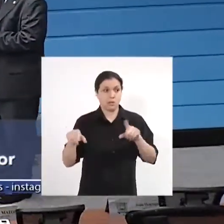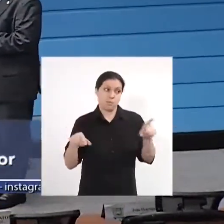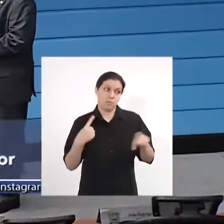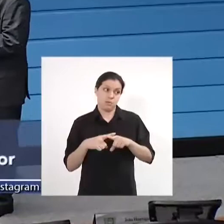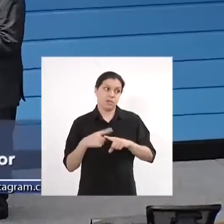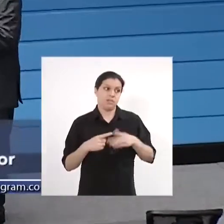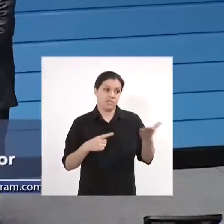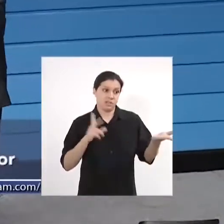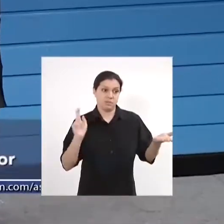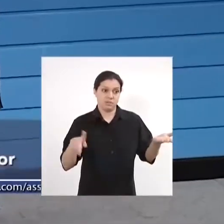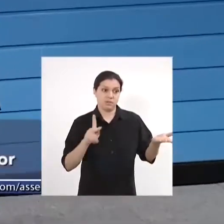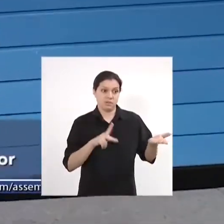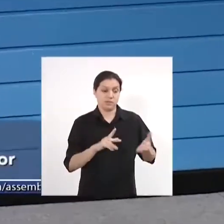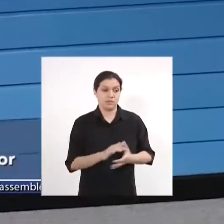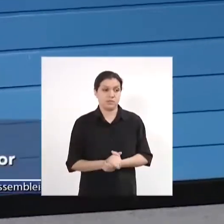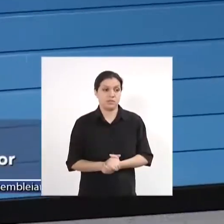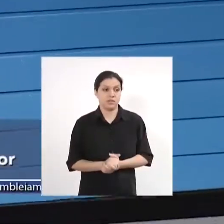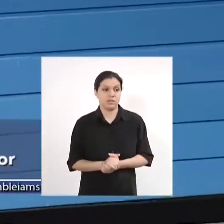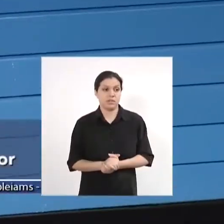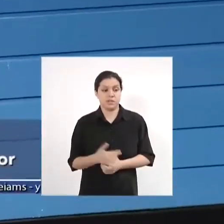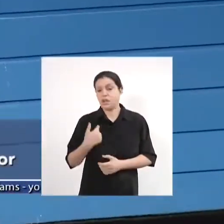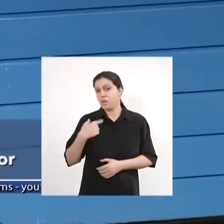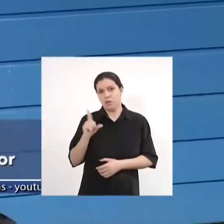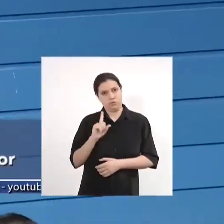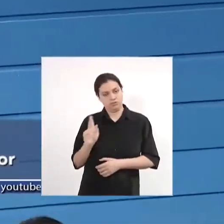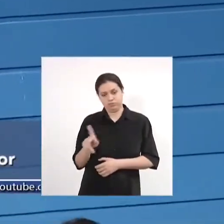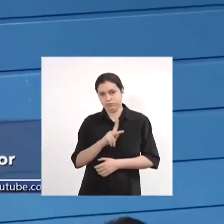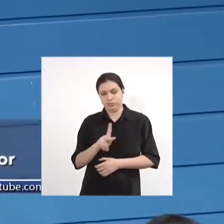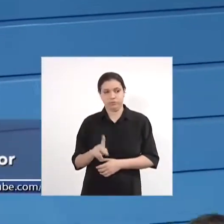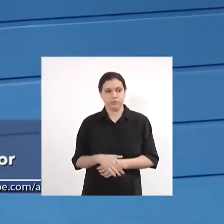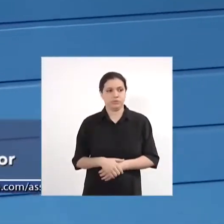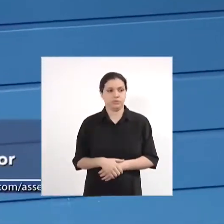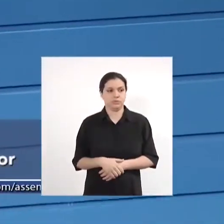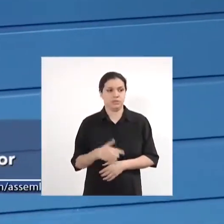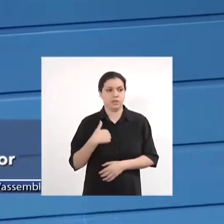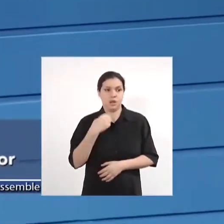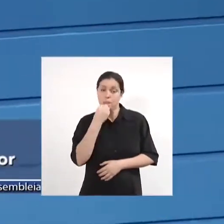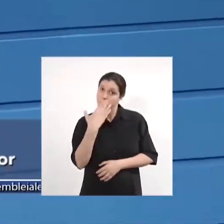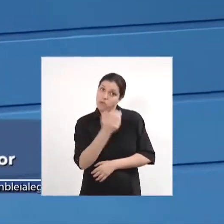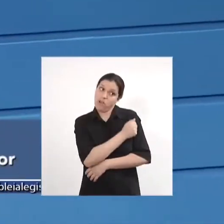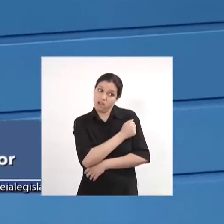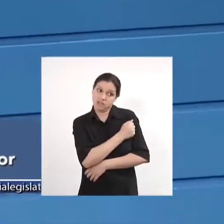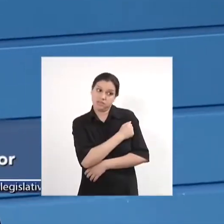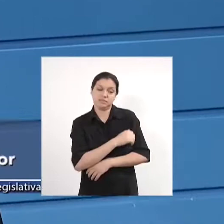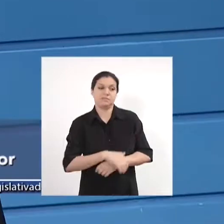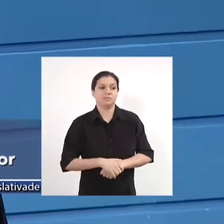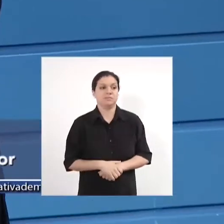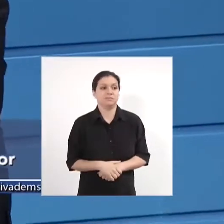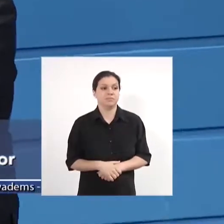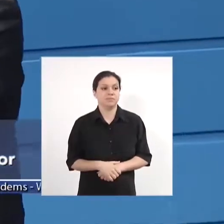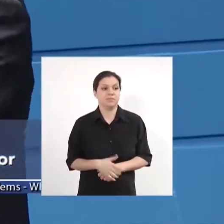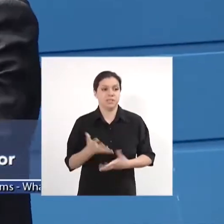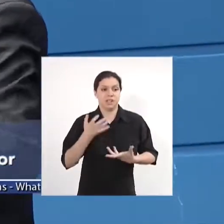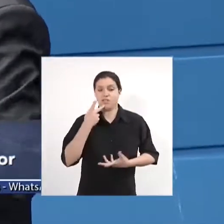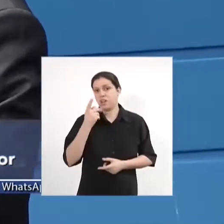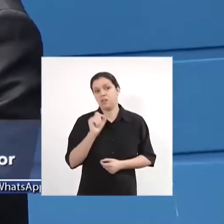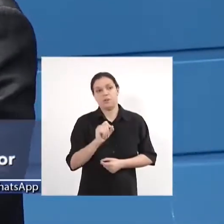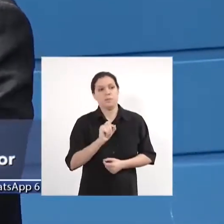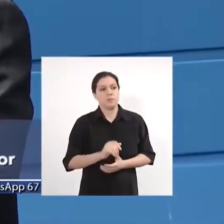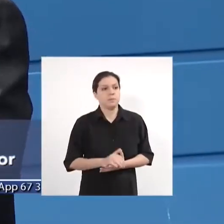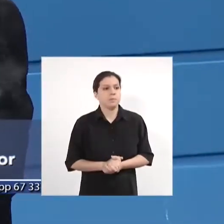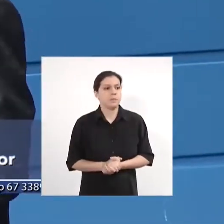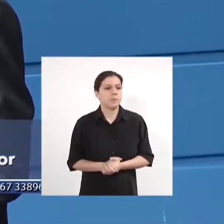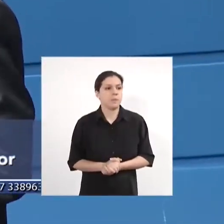professor, e eu não sou professor, fui um bom aluno, professor não. Eu quero dizer a Vossa